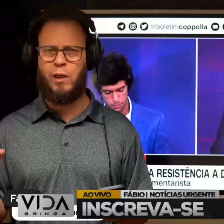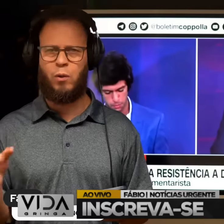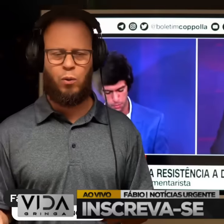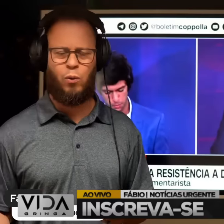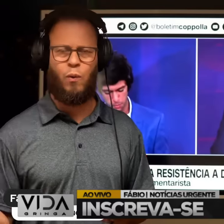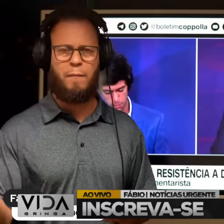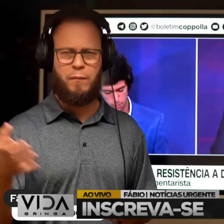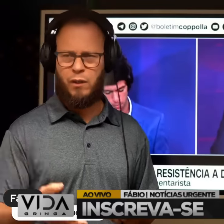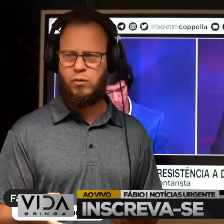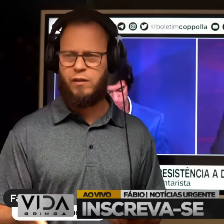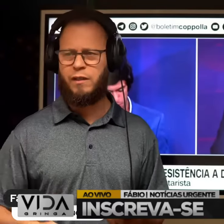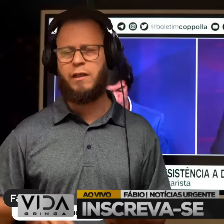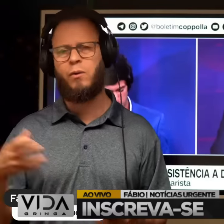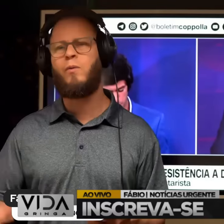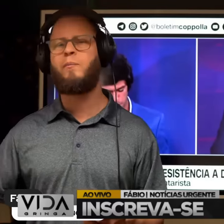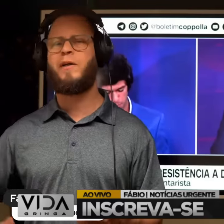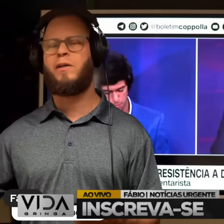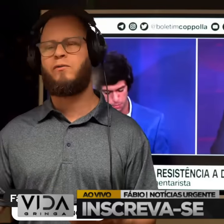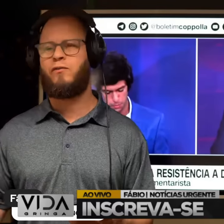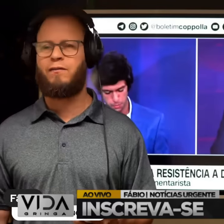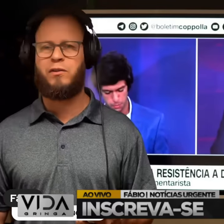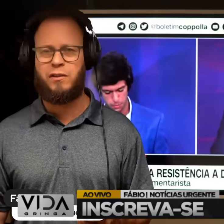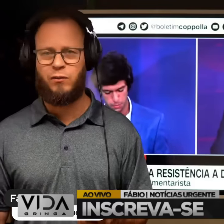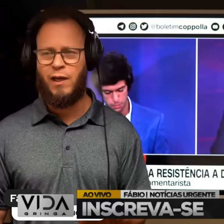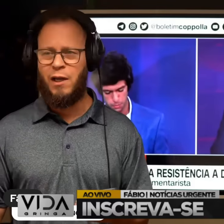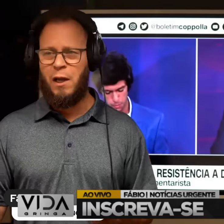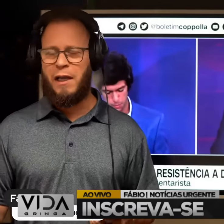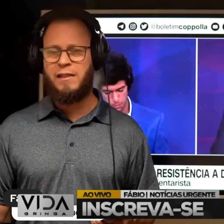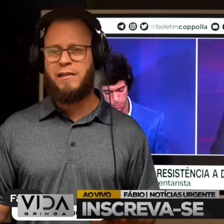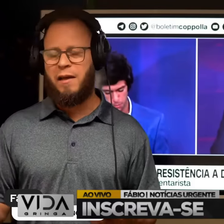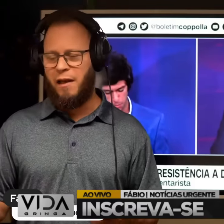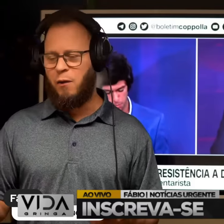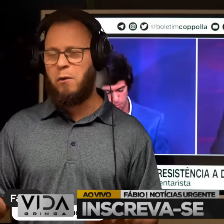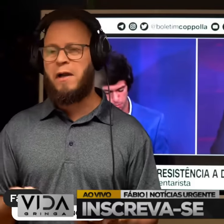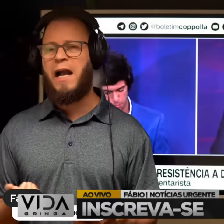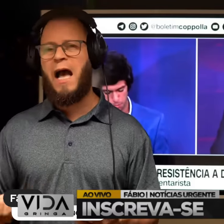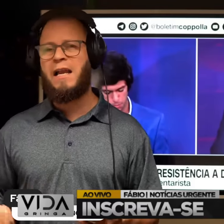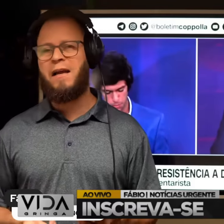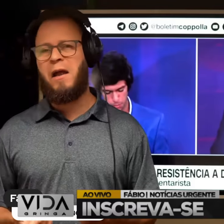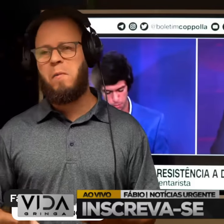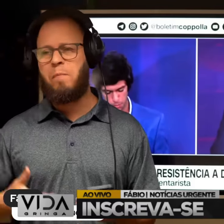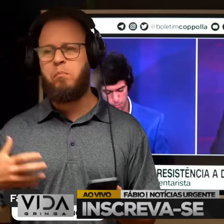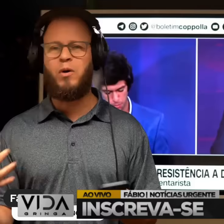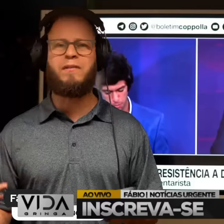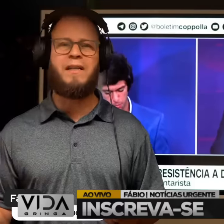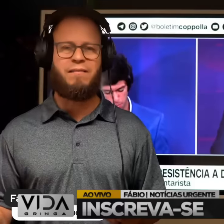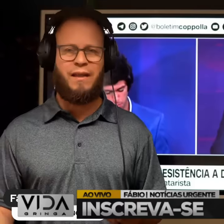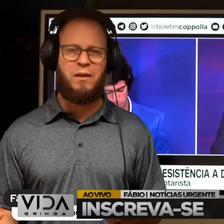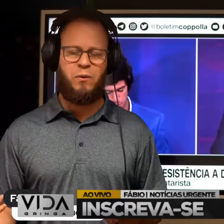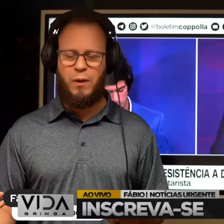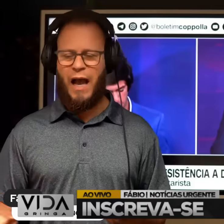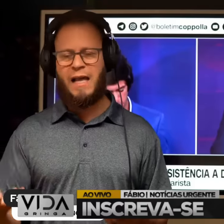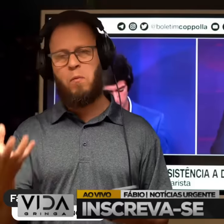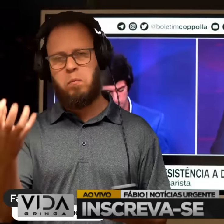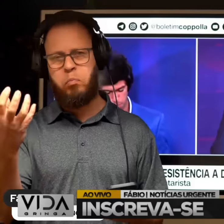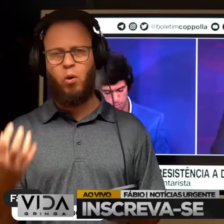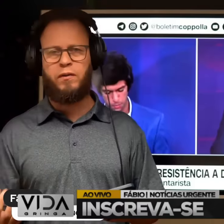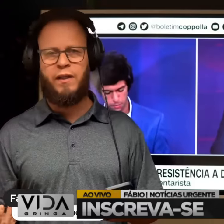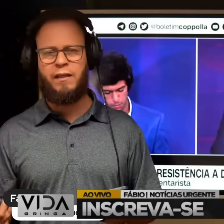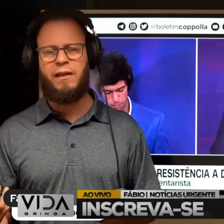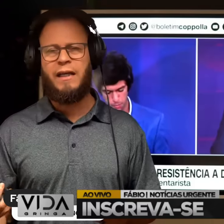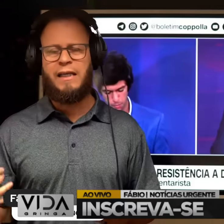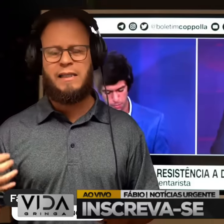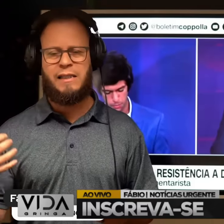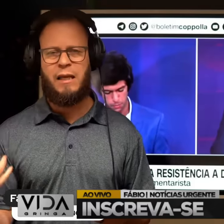Lula colocou o amigo Zanin e o companheiro Flávio Dino. Quer dizer, o cara é uma podridão, o cara é um